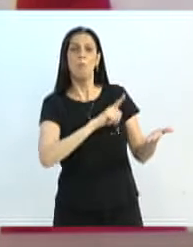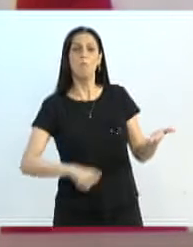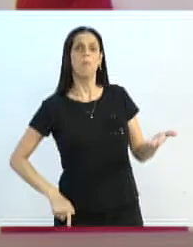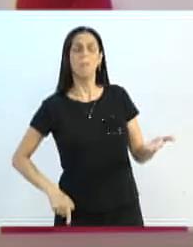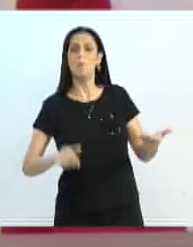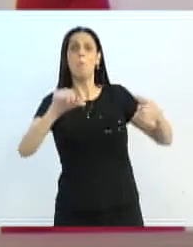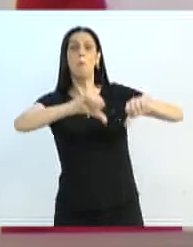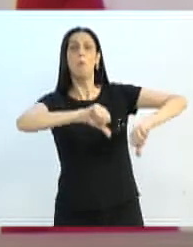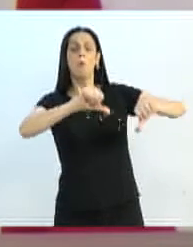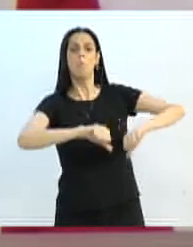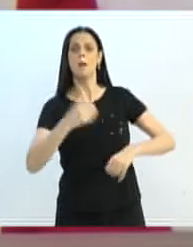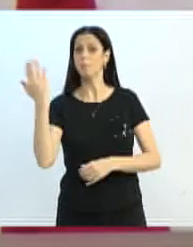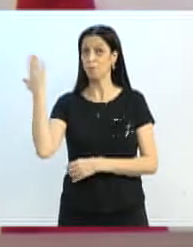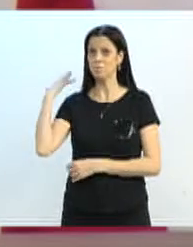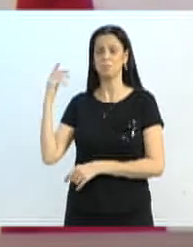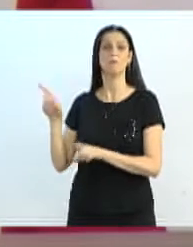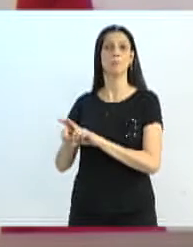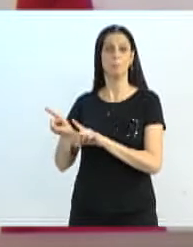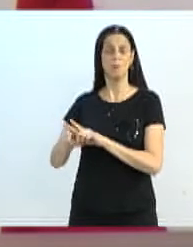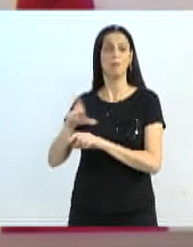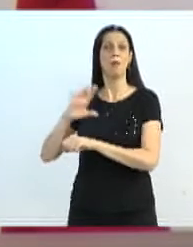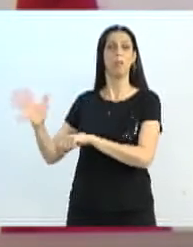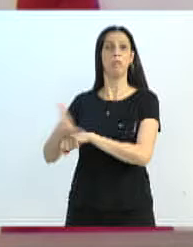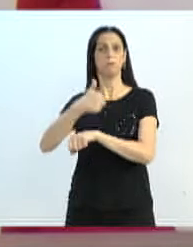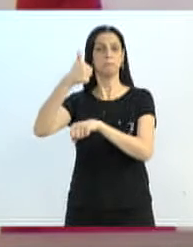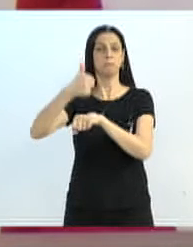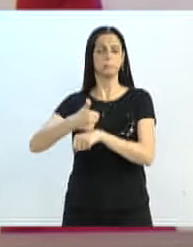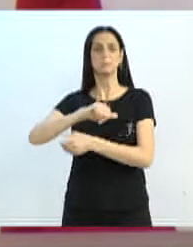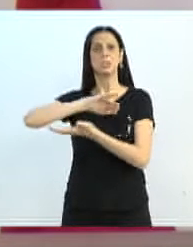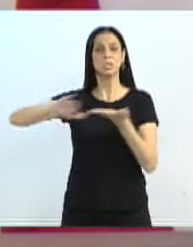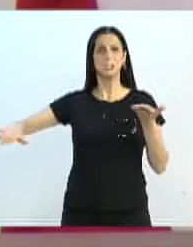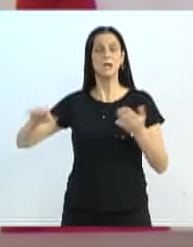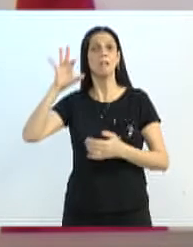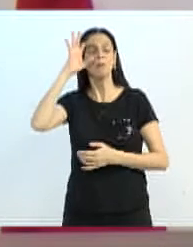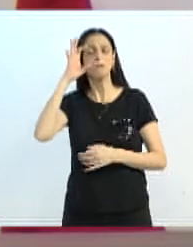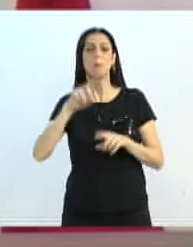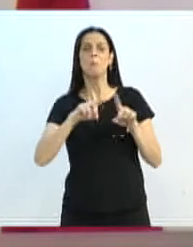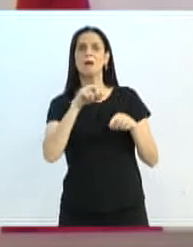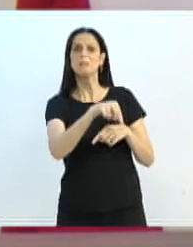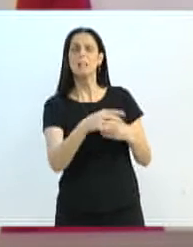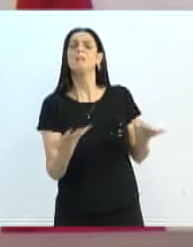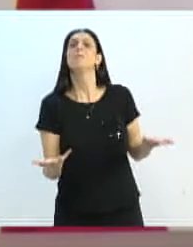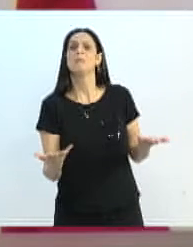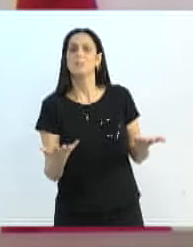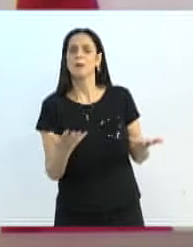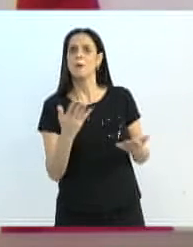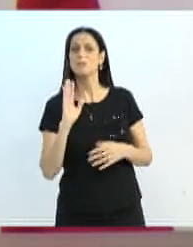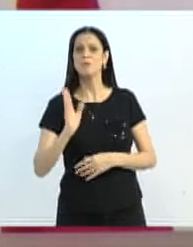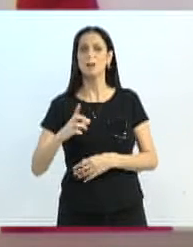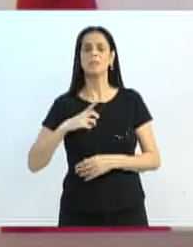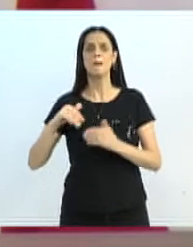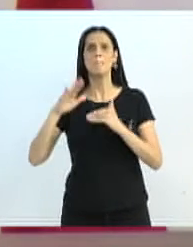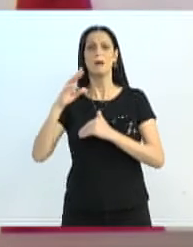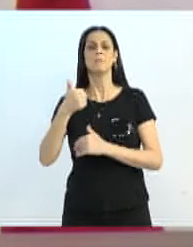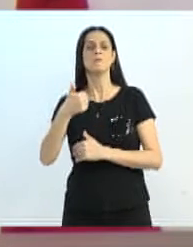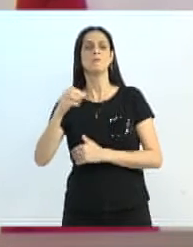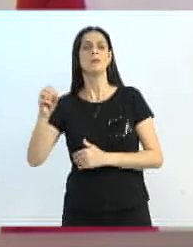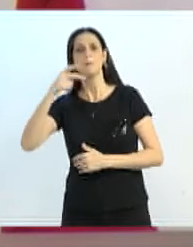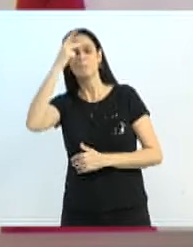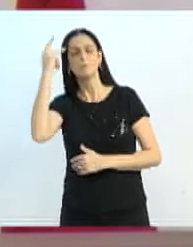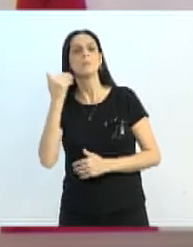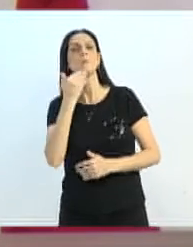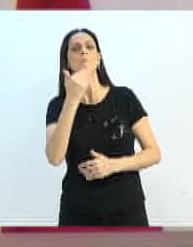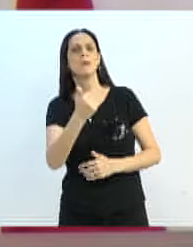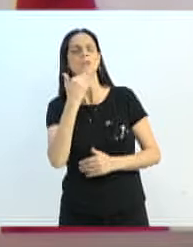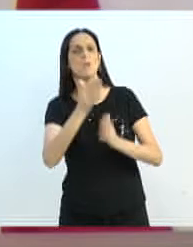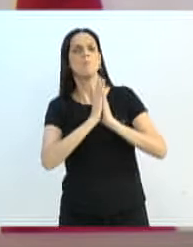por muito menos sofreu impeachment por tal crime de responsabilidade. E o que não falta são pedidos engavetados, são mais de 100.